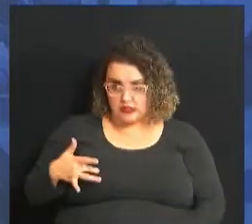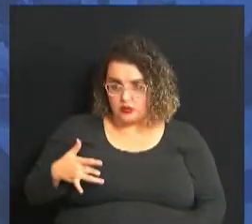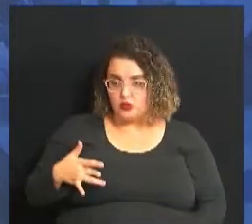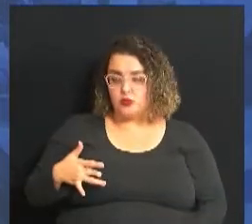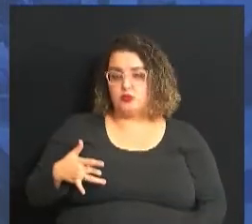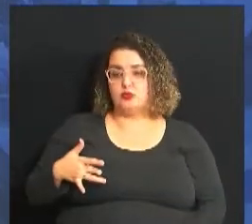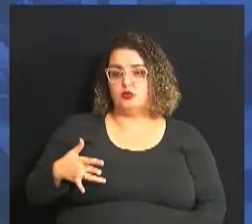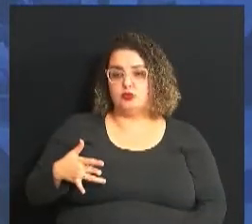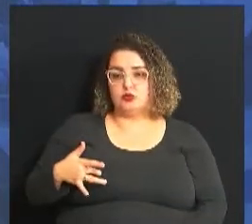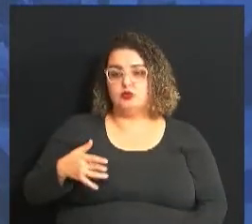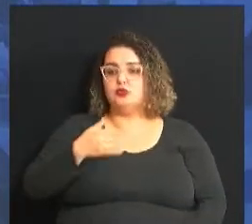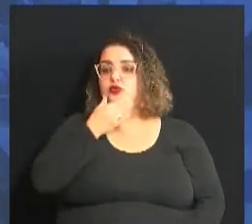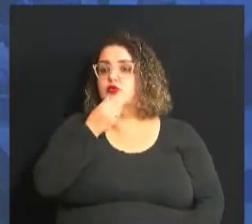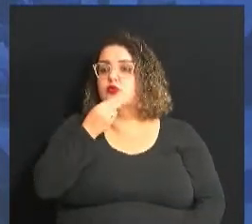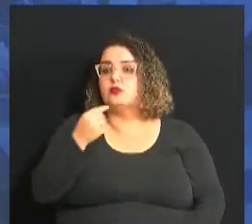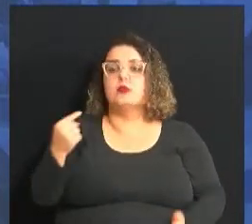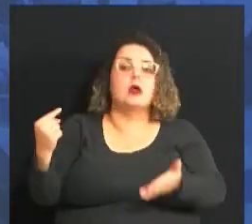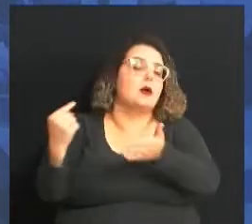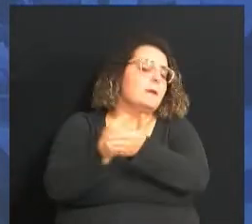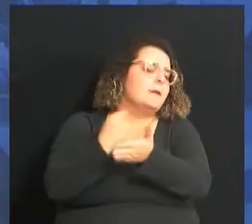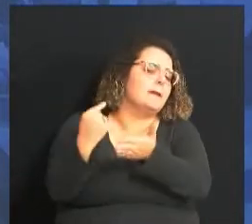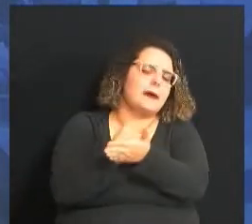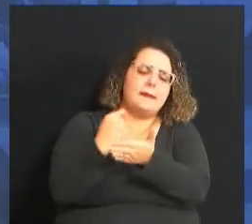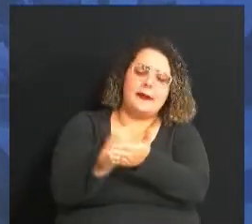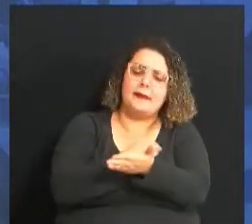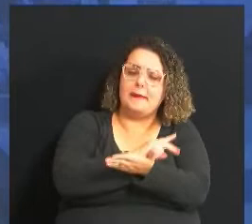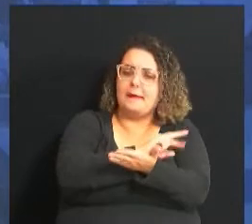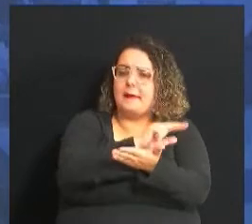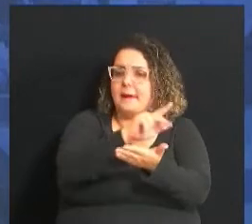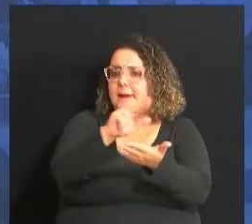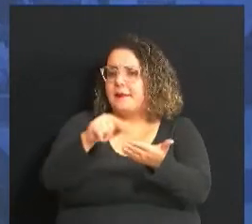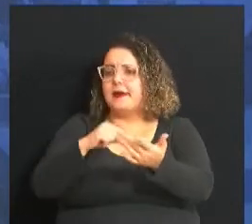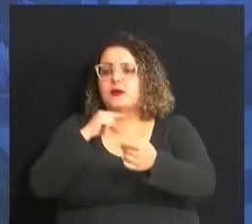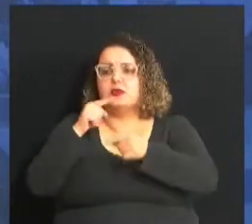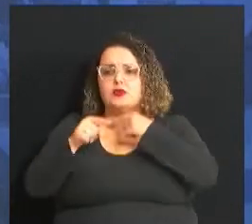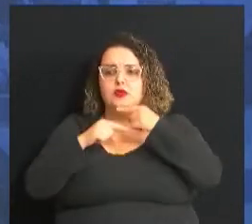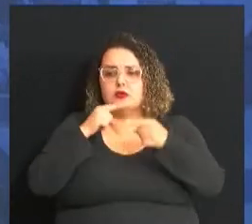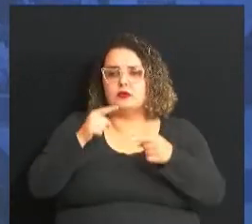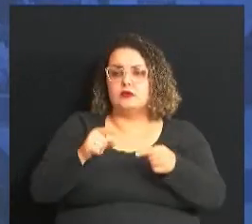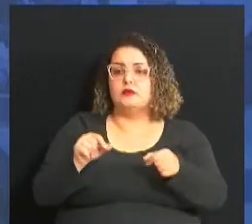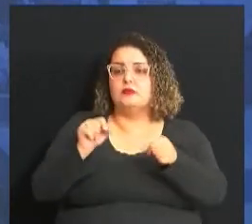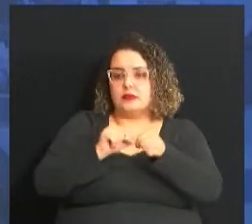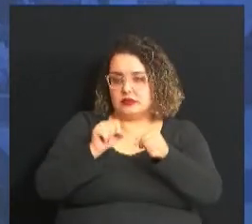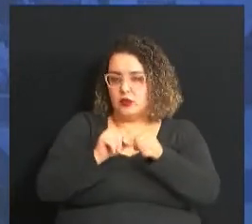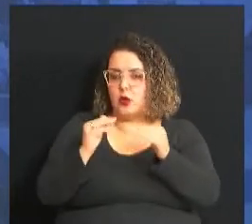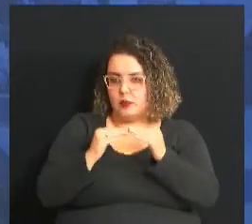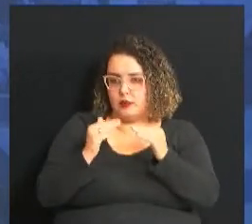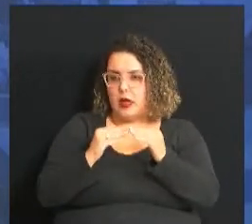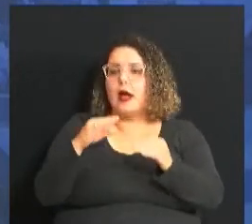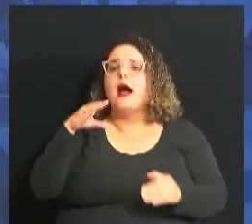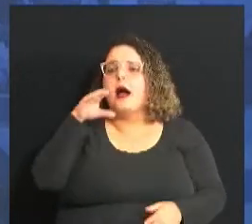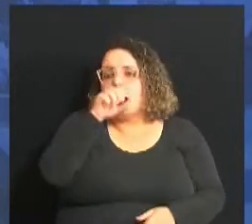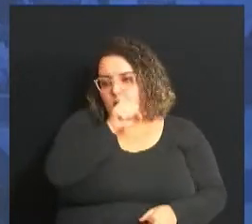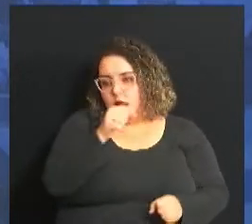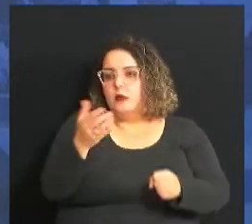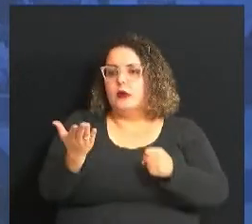para o senhor aqui, tá chovendo pergunta, dúvida. Vamos fazer o seguinte, eu vou chamar um rápido intervalo e